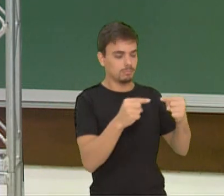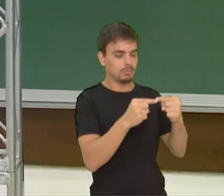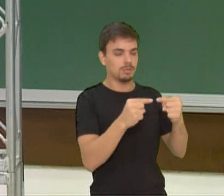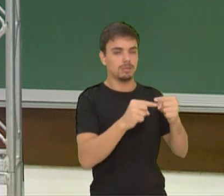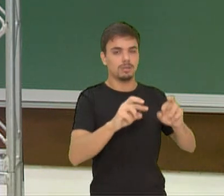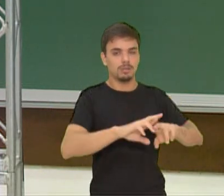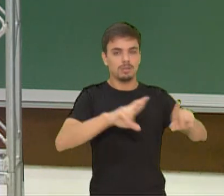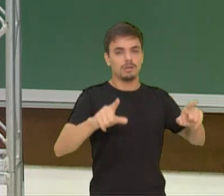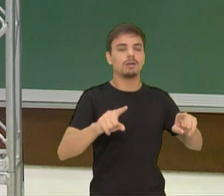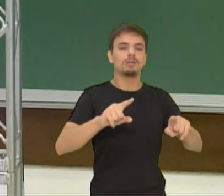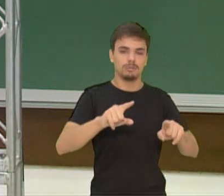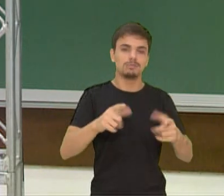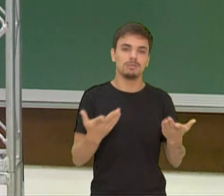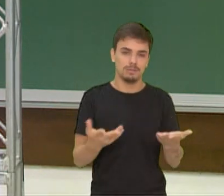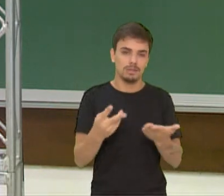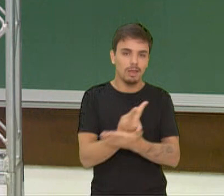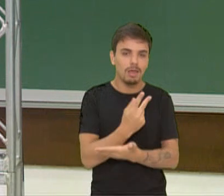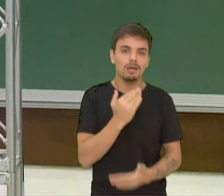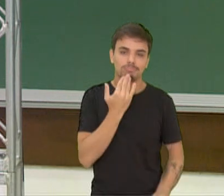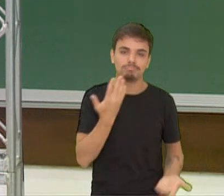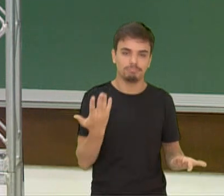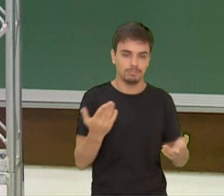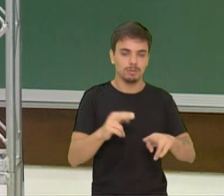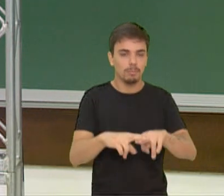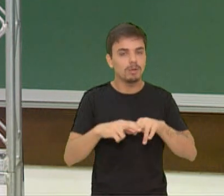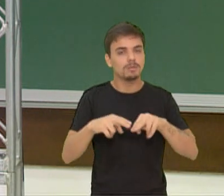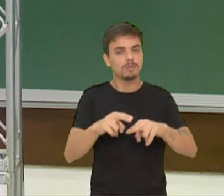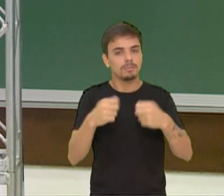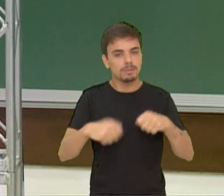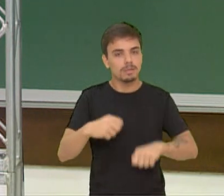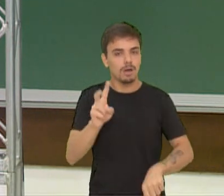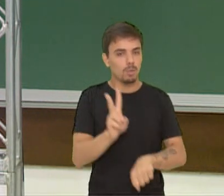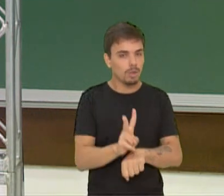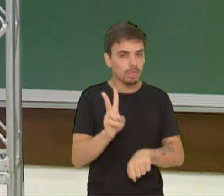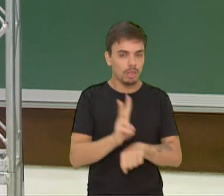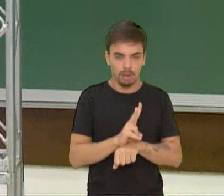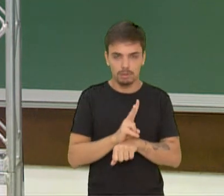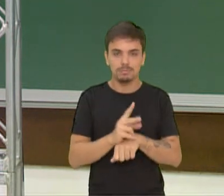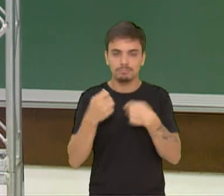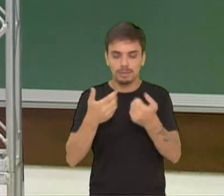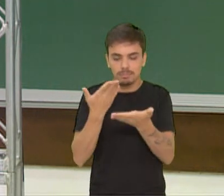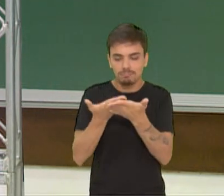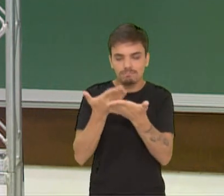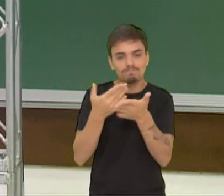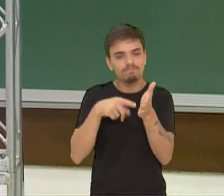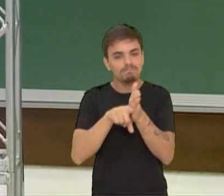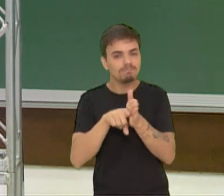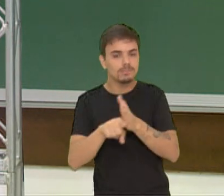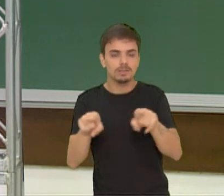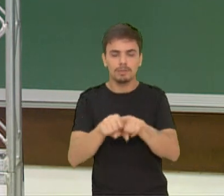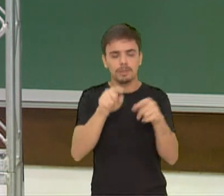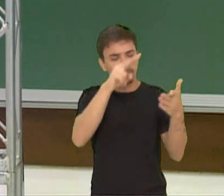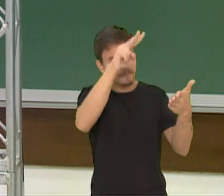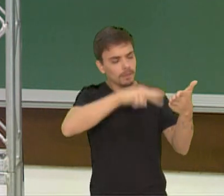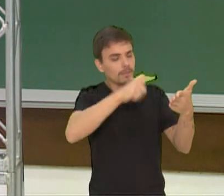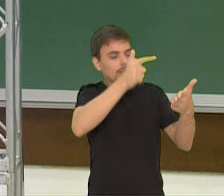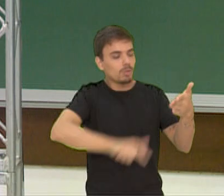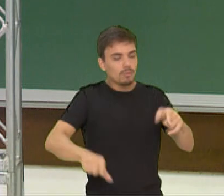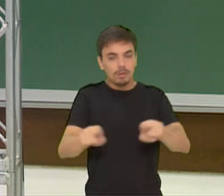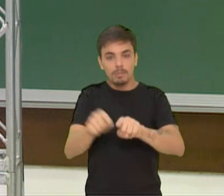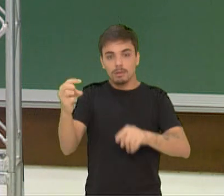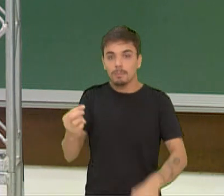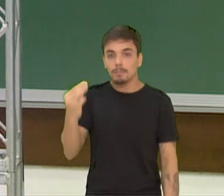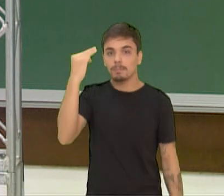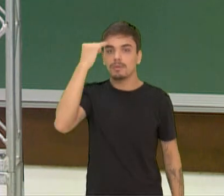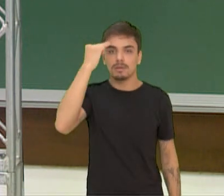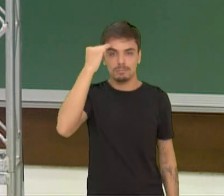coloquei ali aquele conectivozinho errado. Então eu tenho que tomar muito cuidado. É preciso estudar, é preciso rever, memorizar